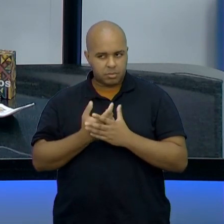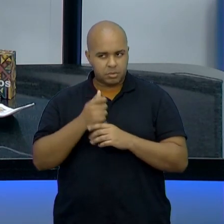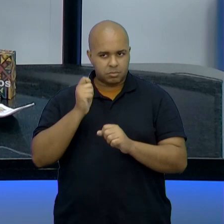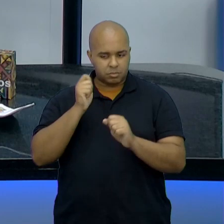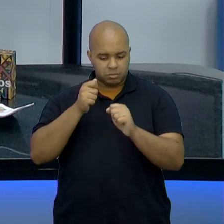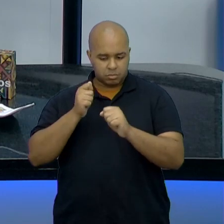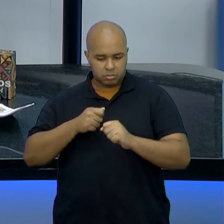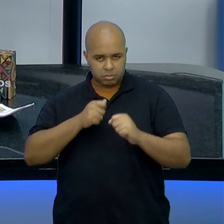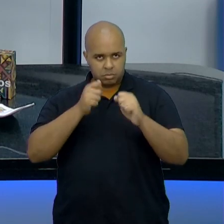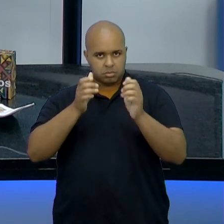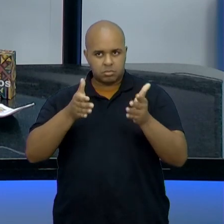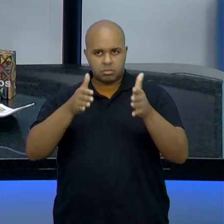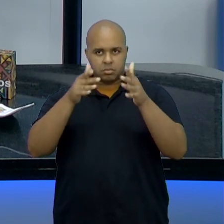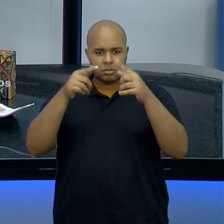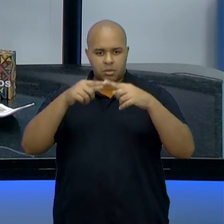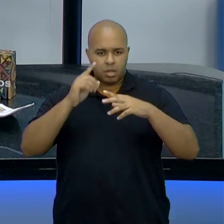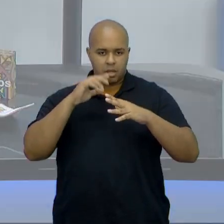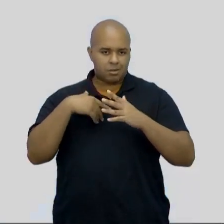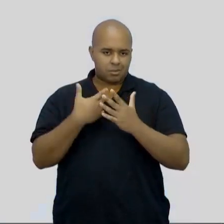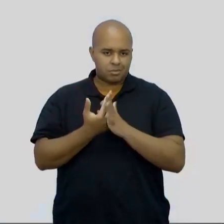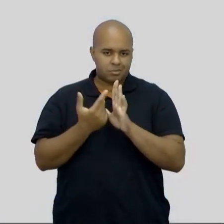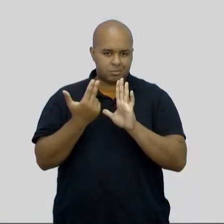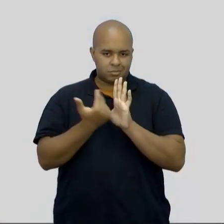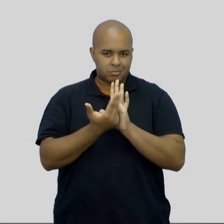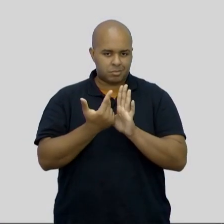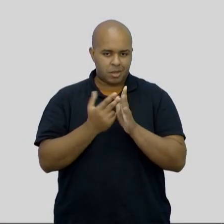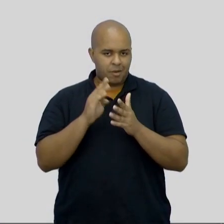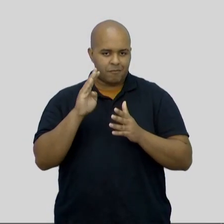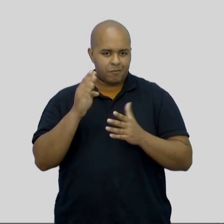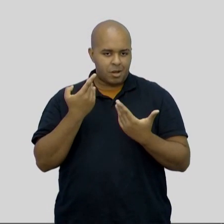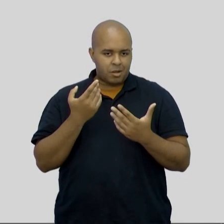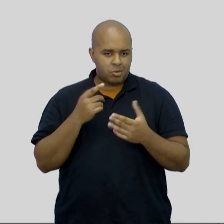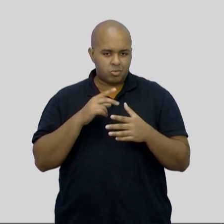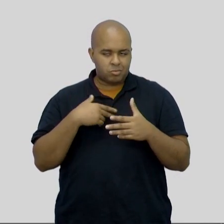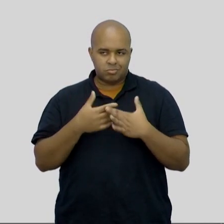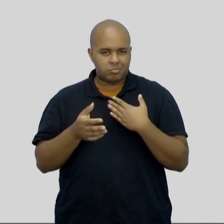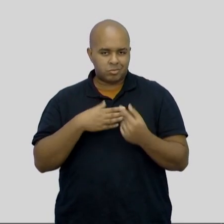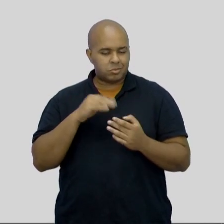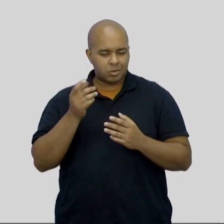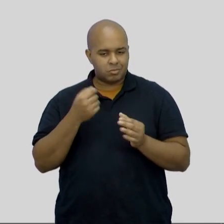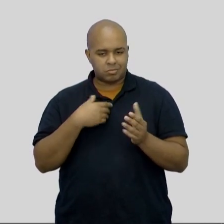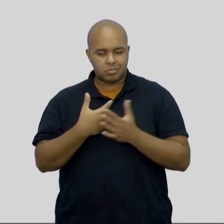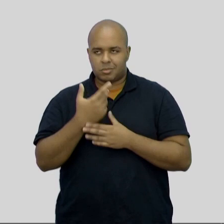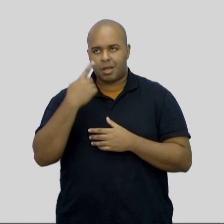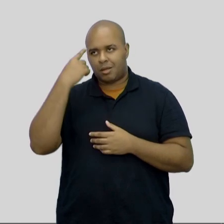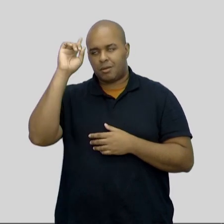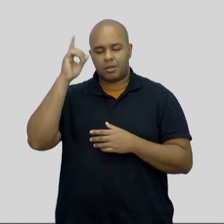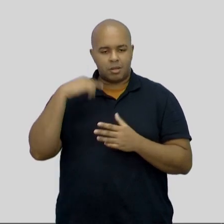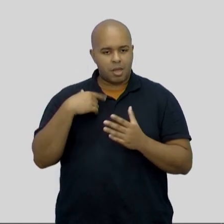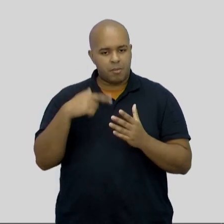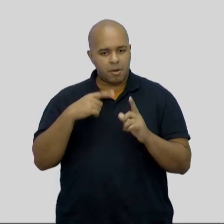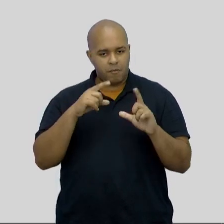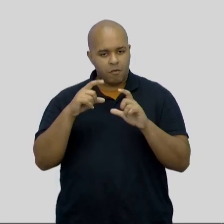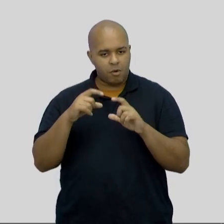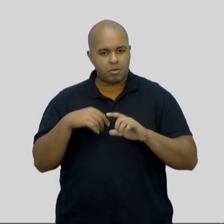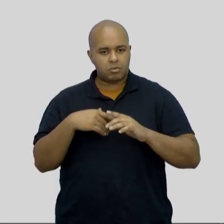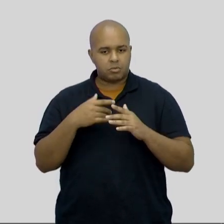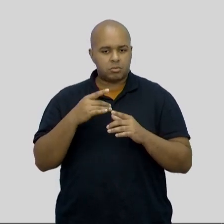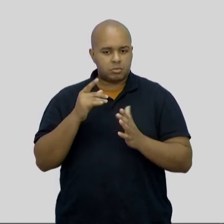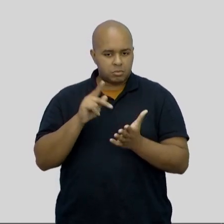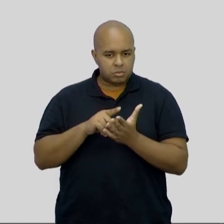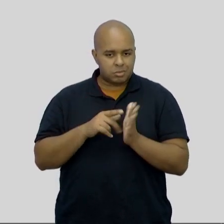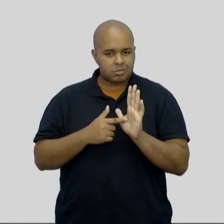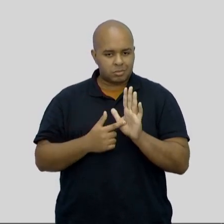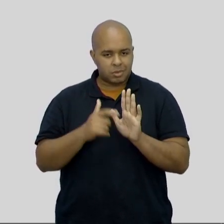escultura relacionada a nenhuma imagem aqui, ela foi feita aleatoriamente, não. Essa é uma escultura